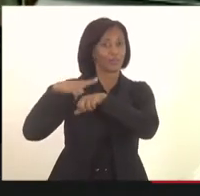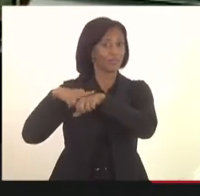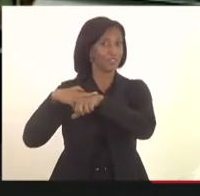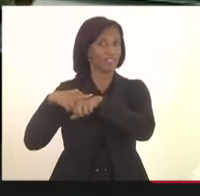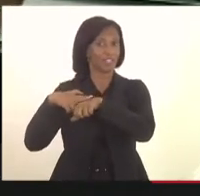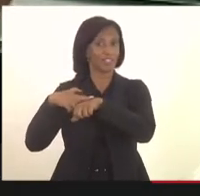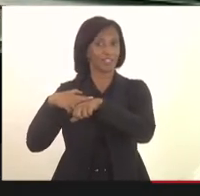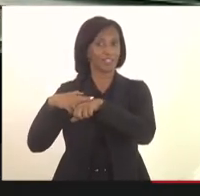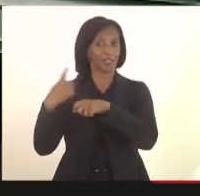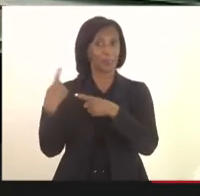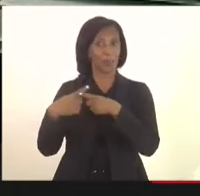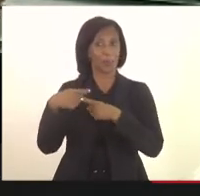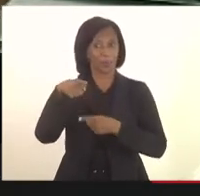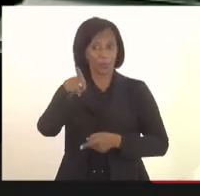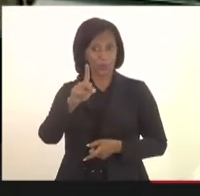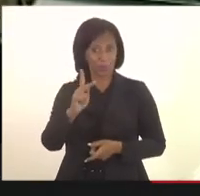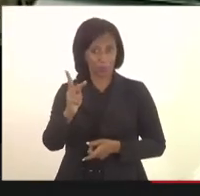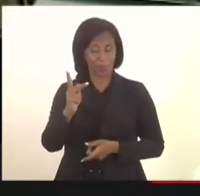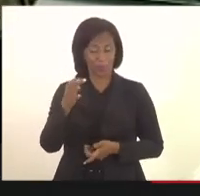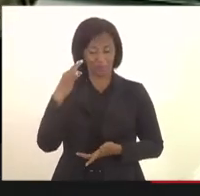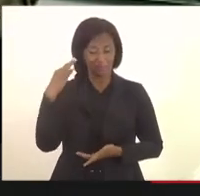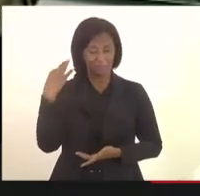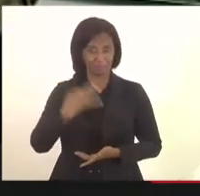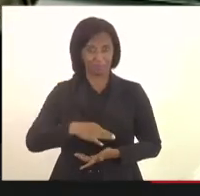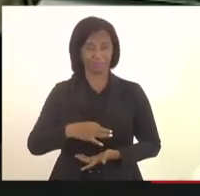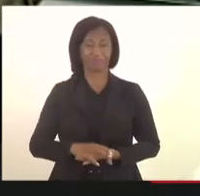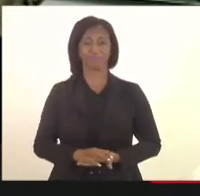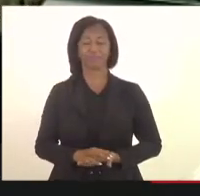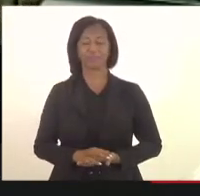senhor aqui nos afirmou que